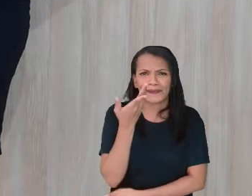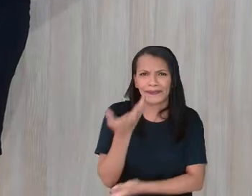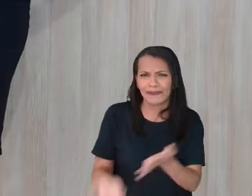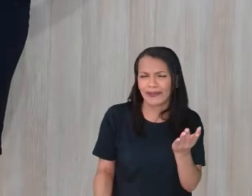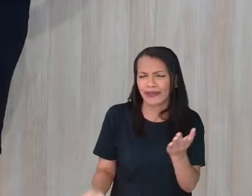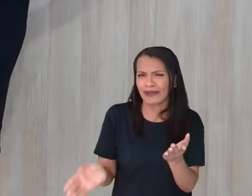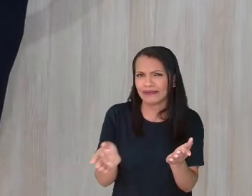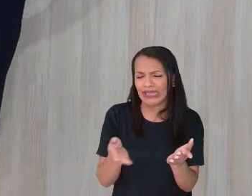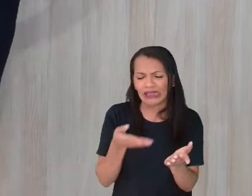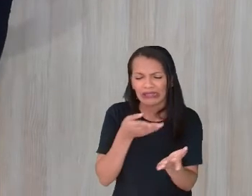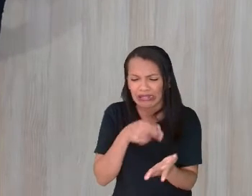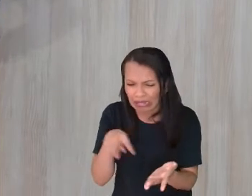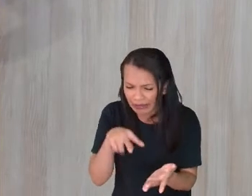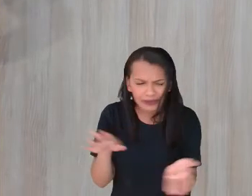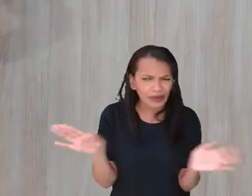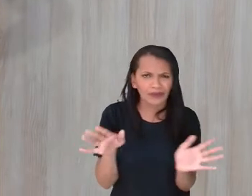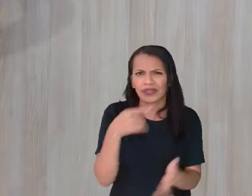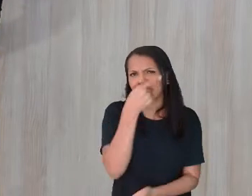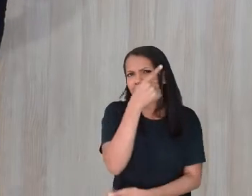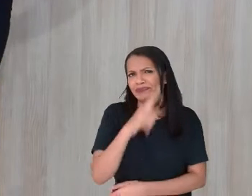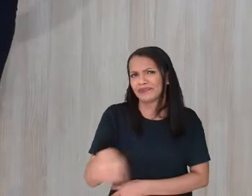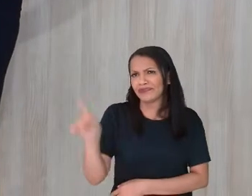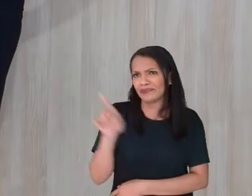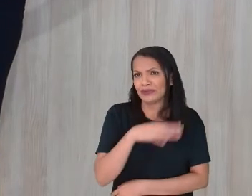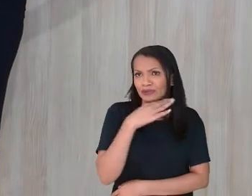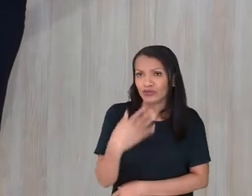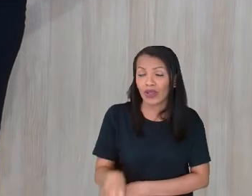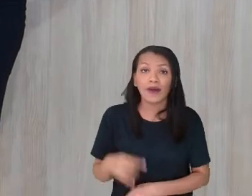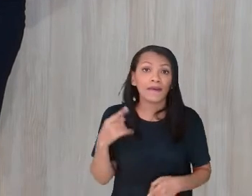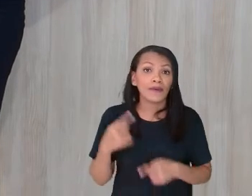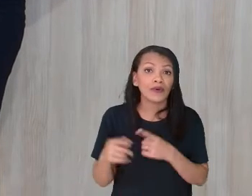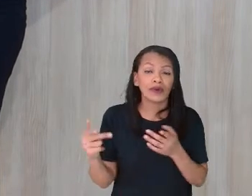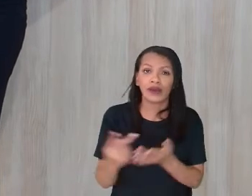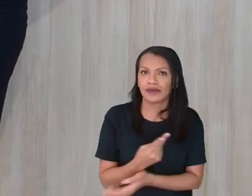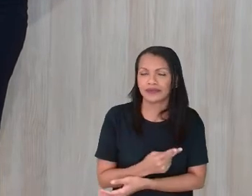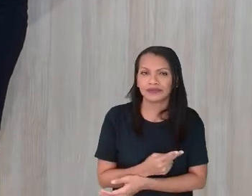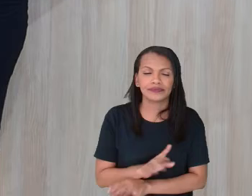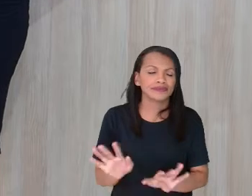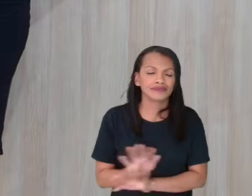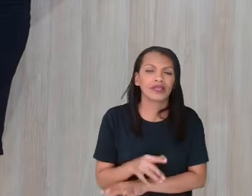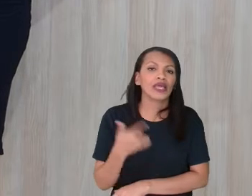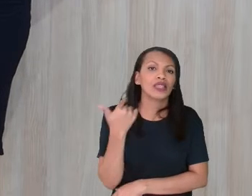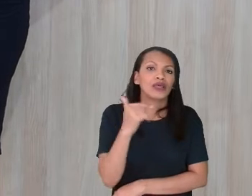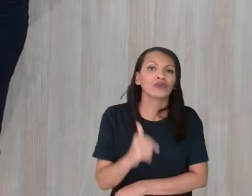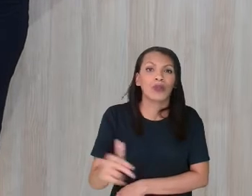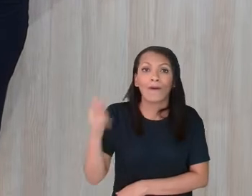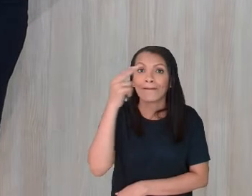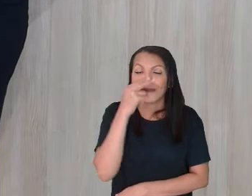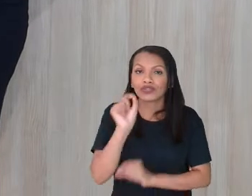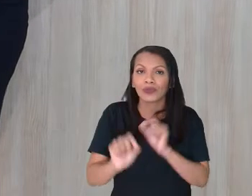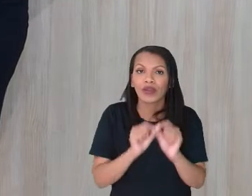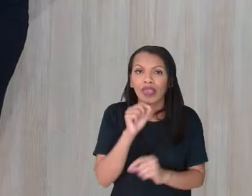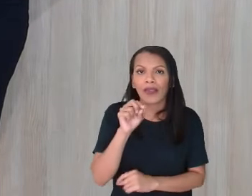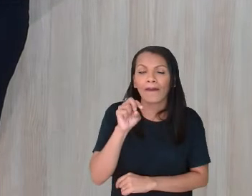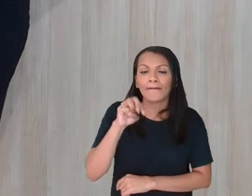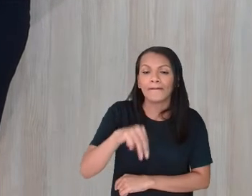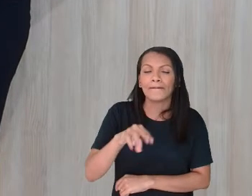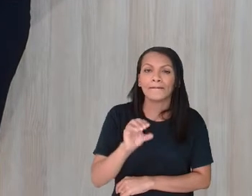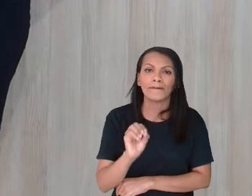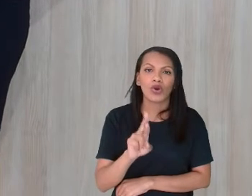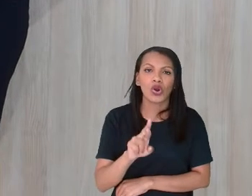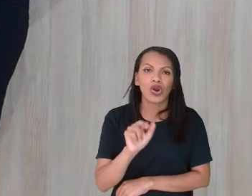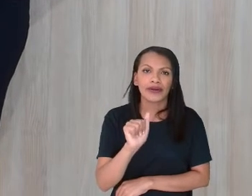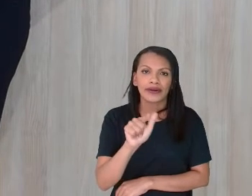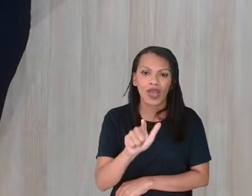tempo. E por que aqui estaria errado? Porque elas não têm a mesma moral. Embora eles partam de uma narrativa muito